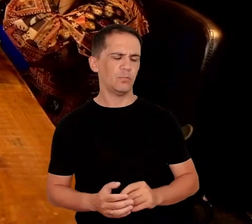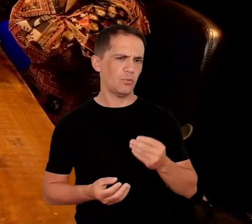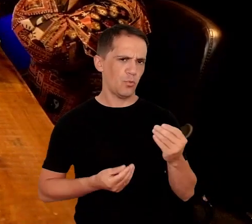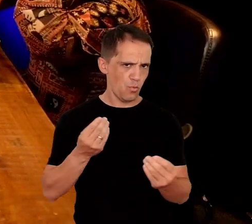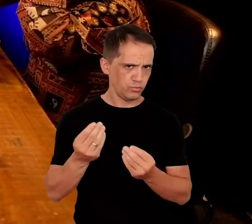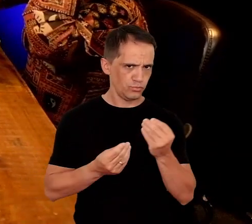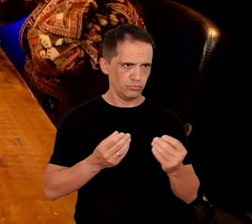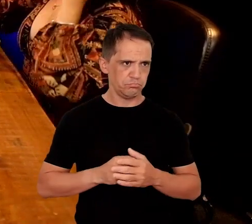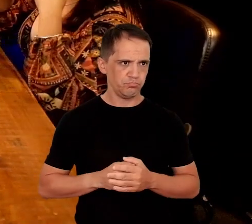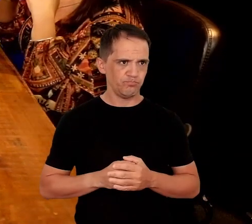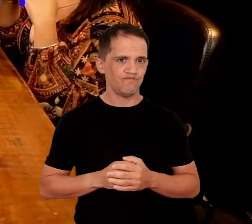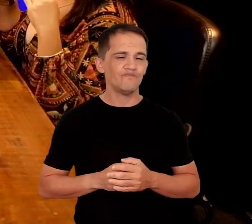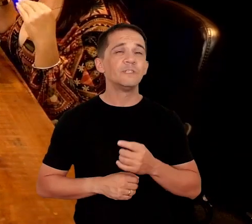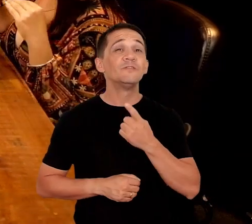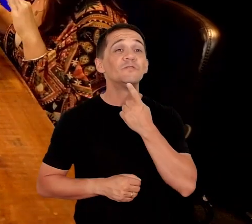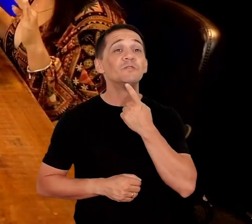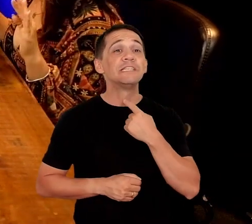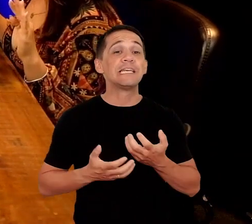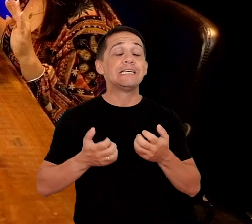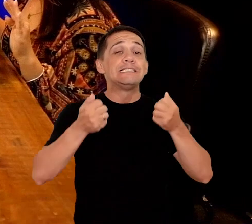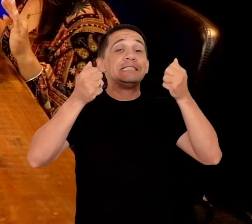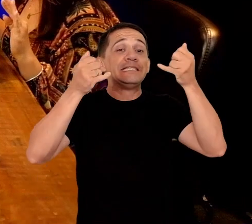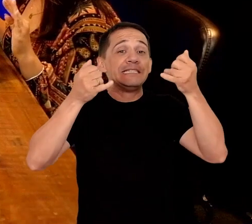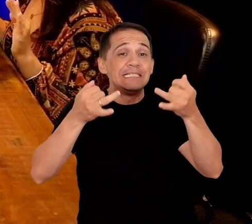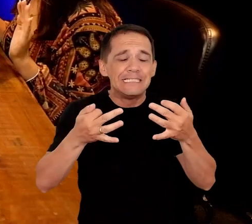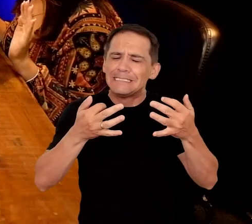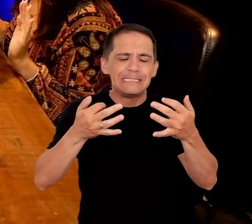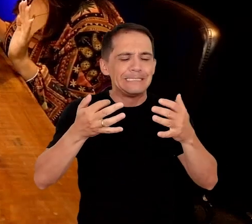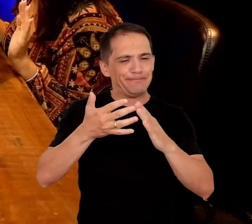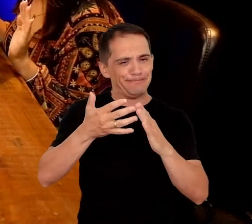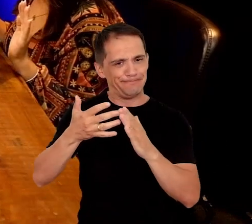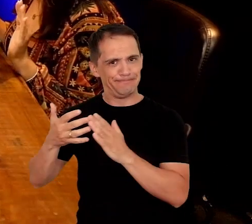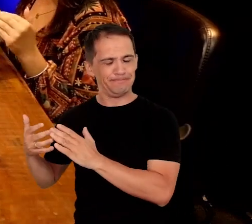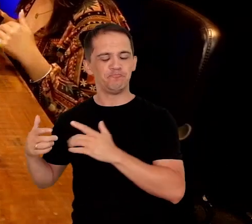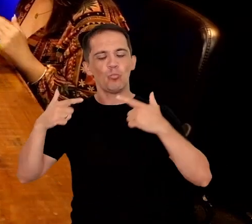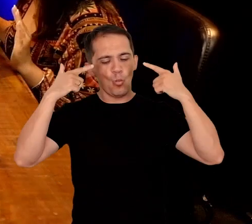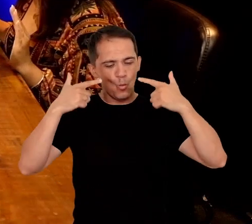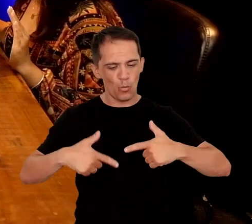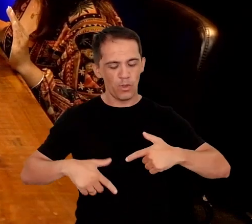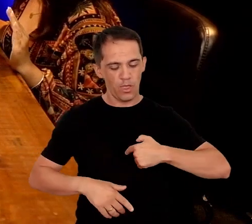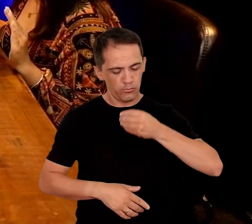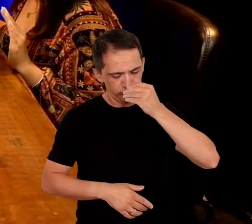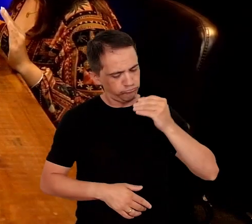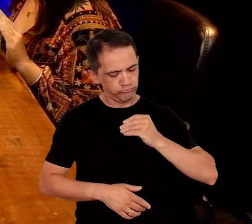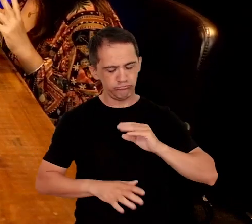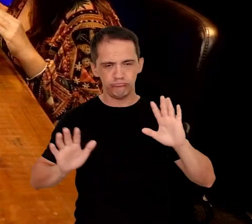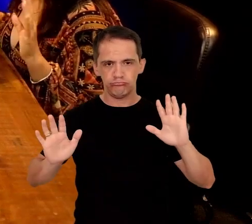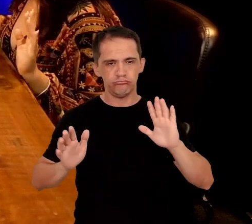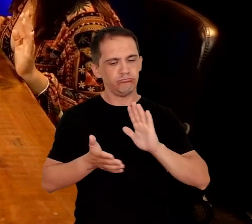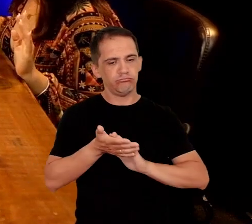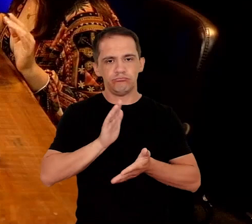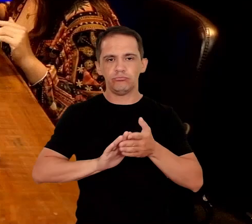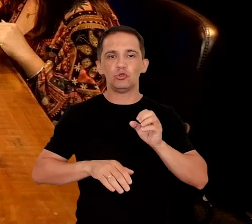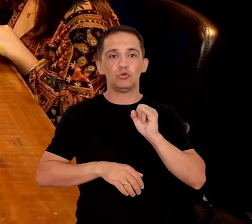vezes, Sim, tu tá ali, na verdade, tu não tem tá ali, vontade né? de falar Tu tá ali, muitas mas não tá, né? Tu tem que agir como Exatamente. Eu só uma tô tradução